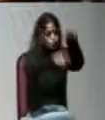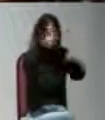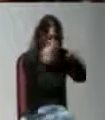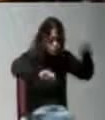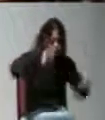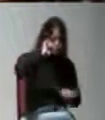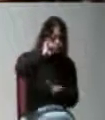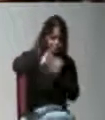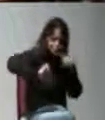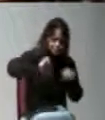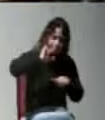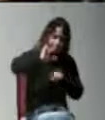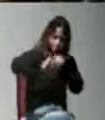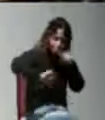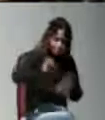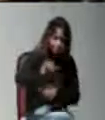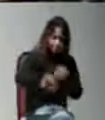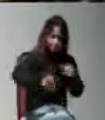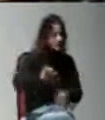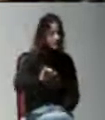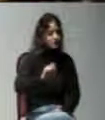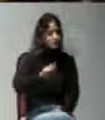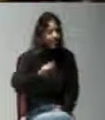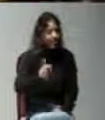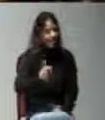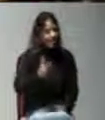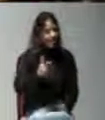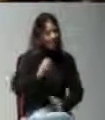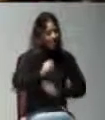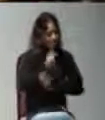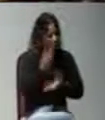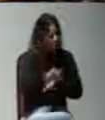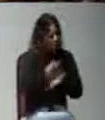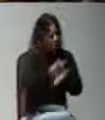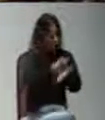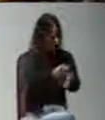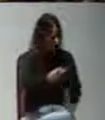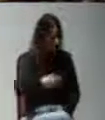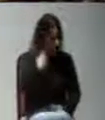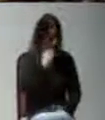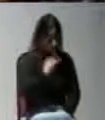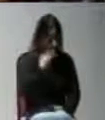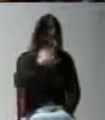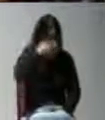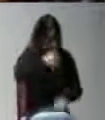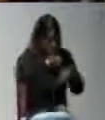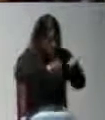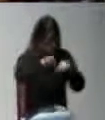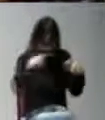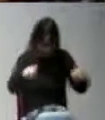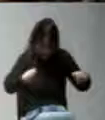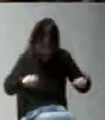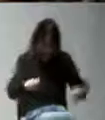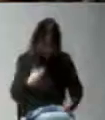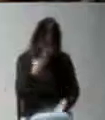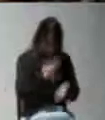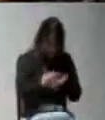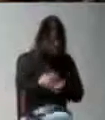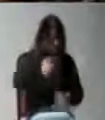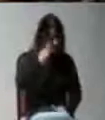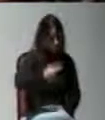nada garante sua permanência no tempo. Quando a política, como discurso organizador de demandas e lutas, entra em crise,